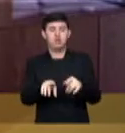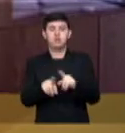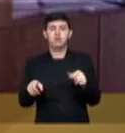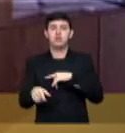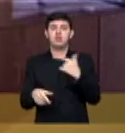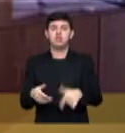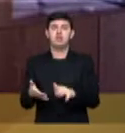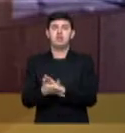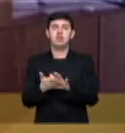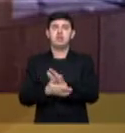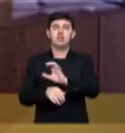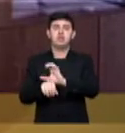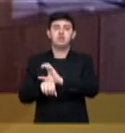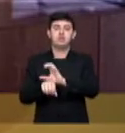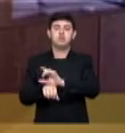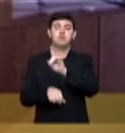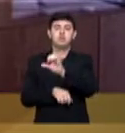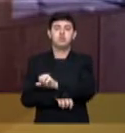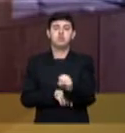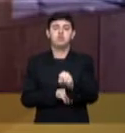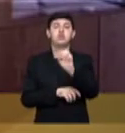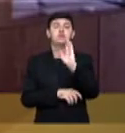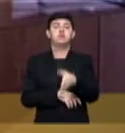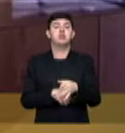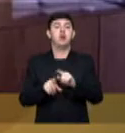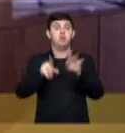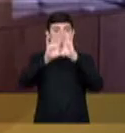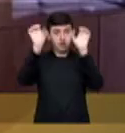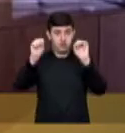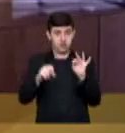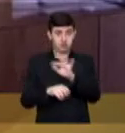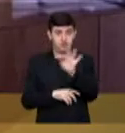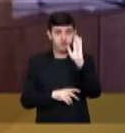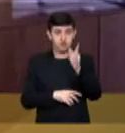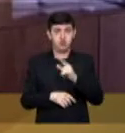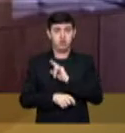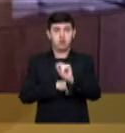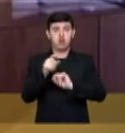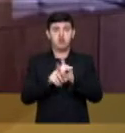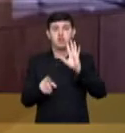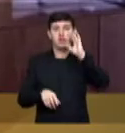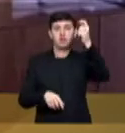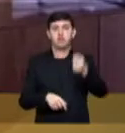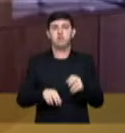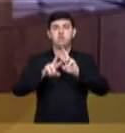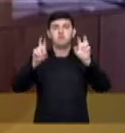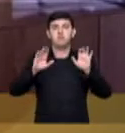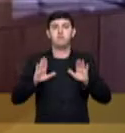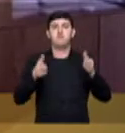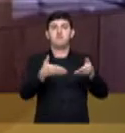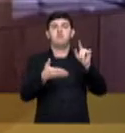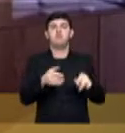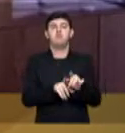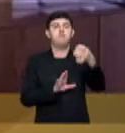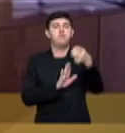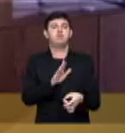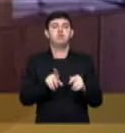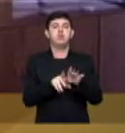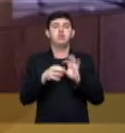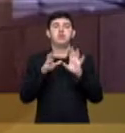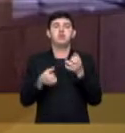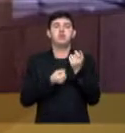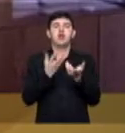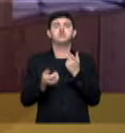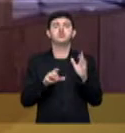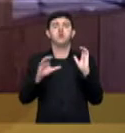o Supremo consolidou o entendimento desse bloco de direitos à liberdade de expressão e de comunicação, que detém uma posição